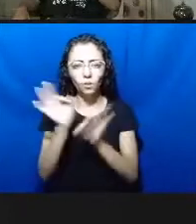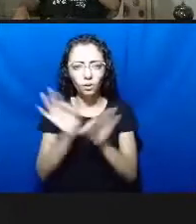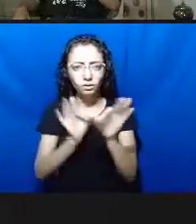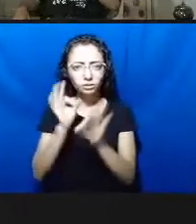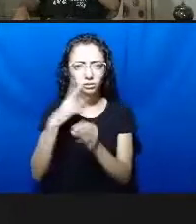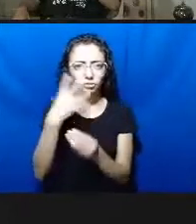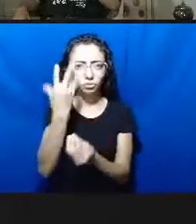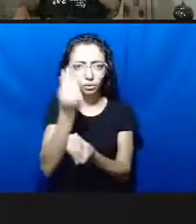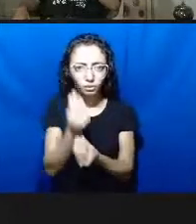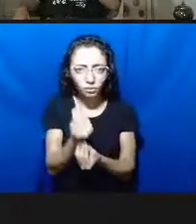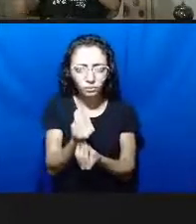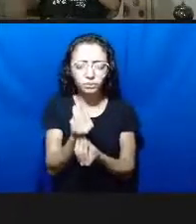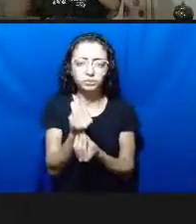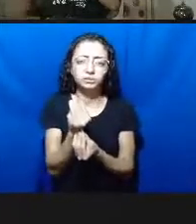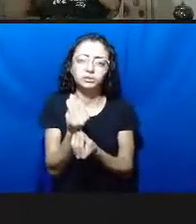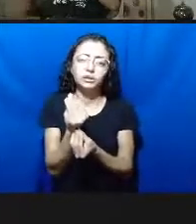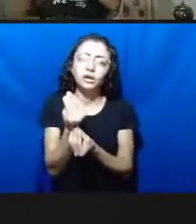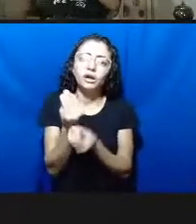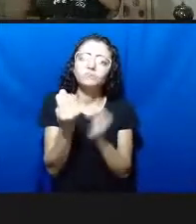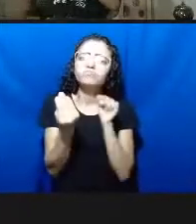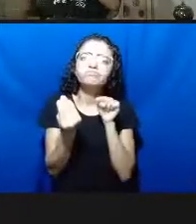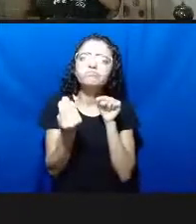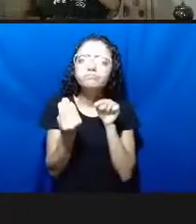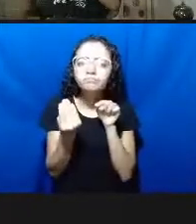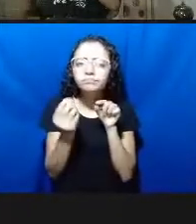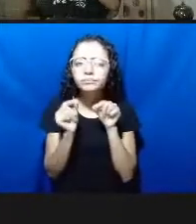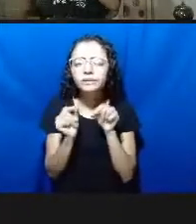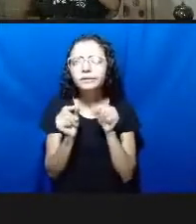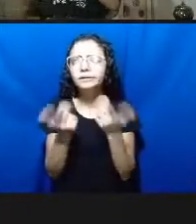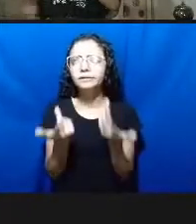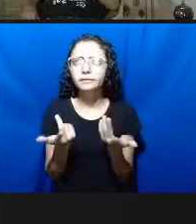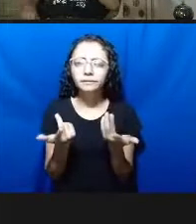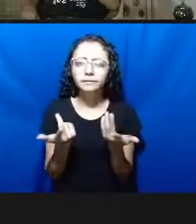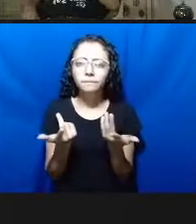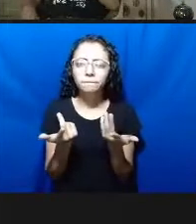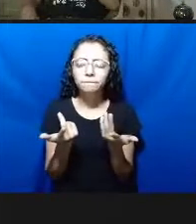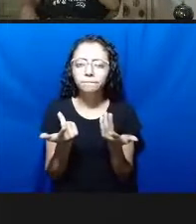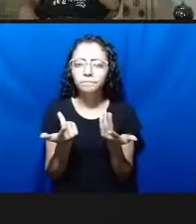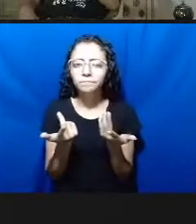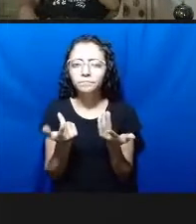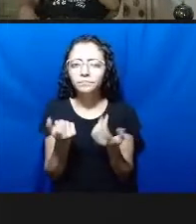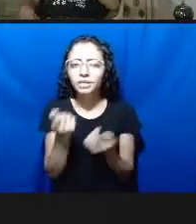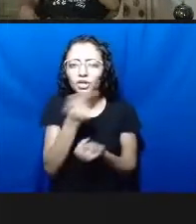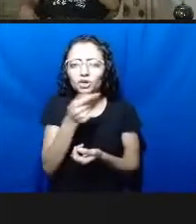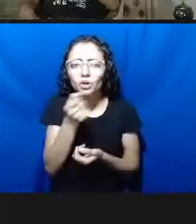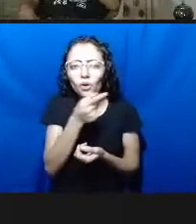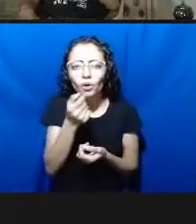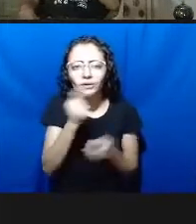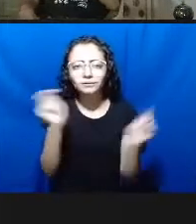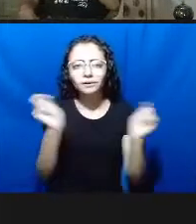exatamente o fato dela ser, digamos assim, ironicamente possível, né?